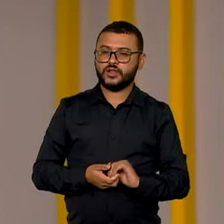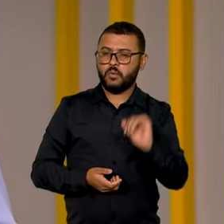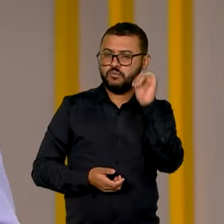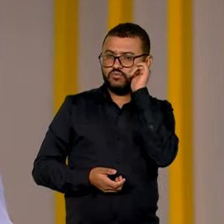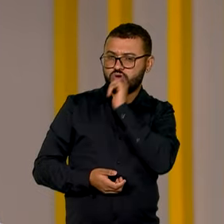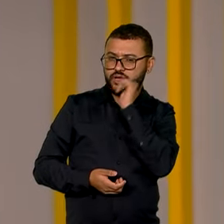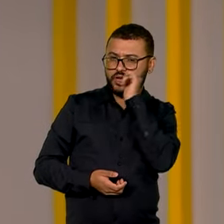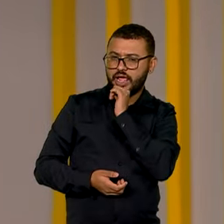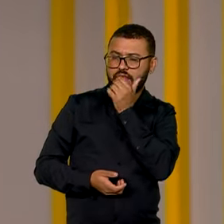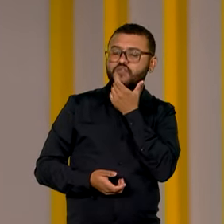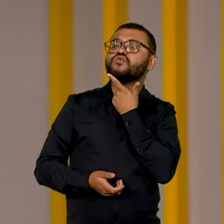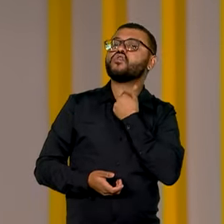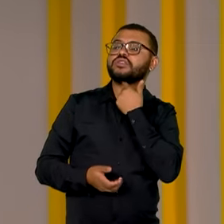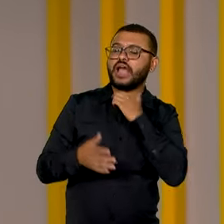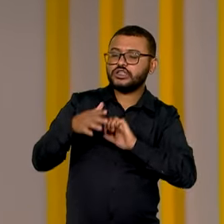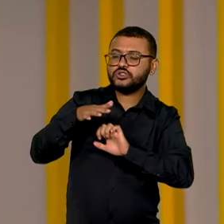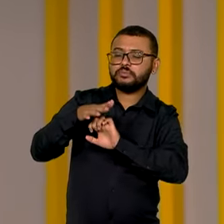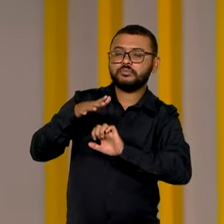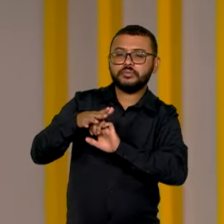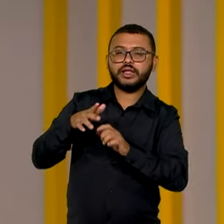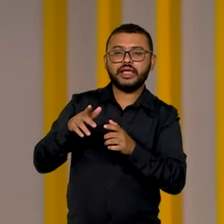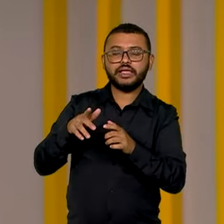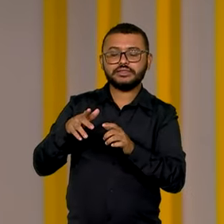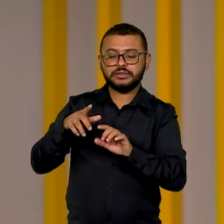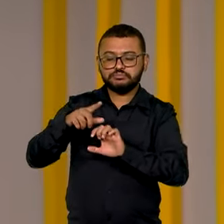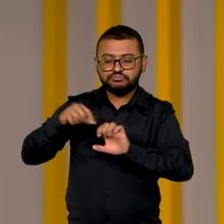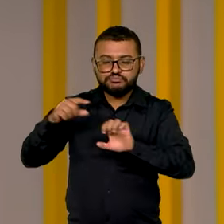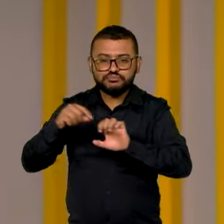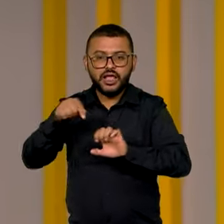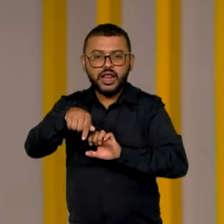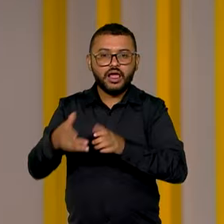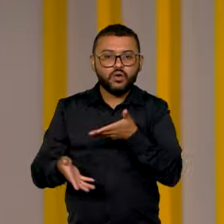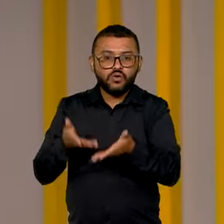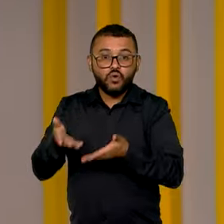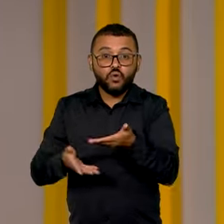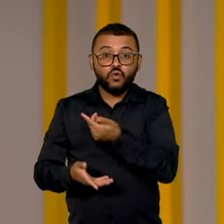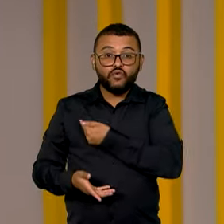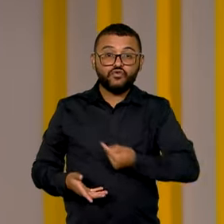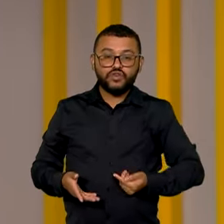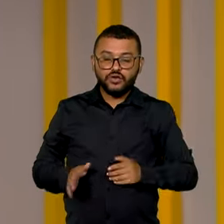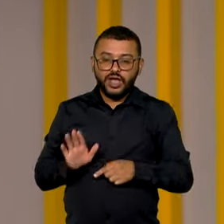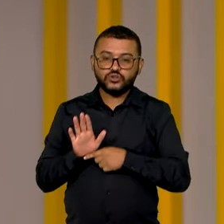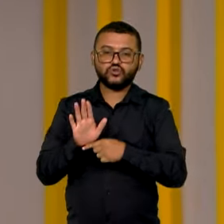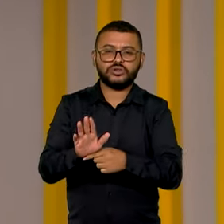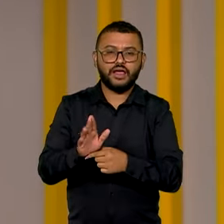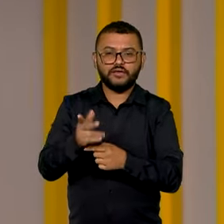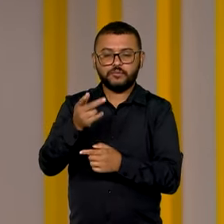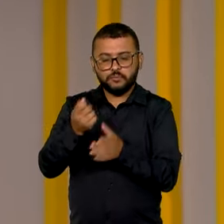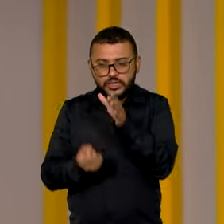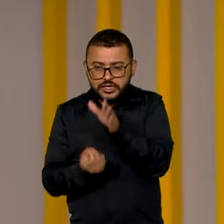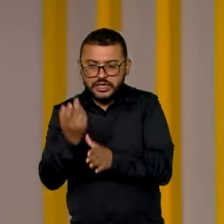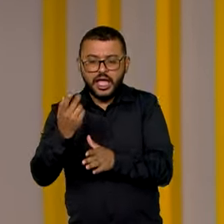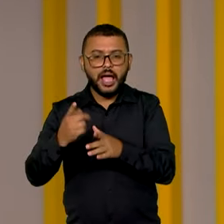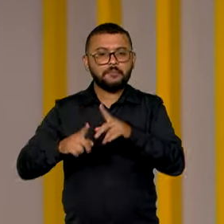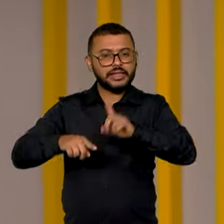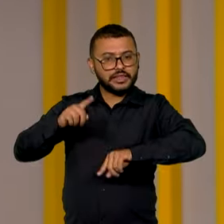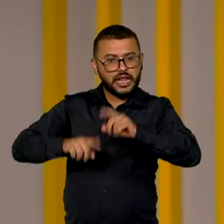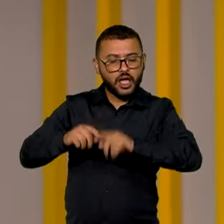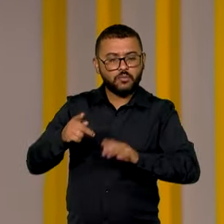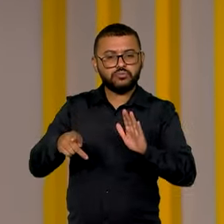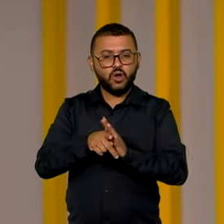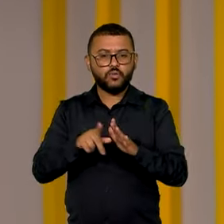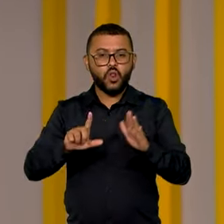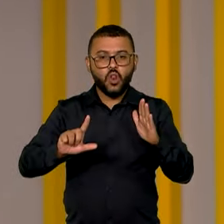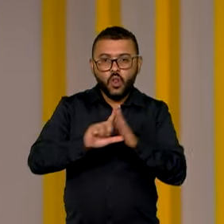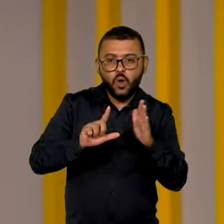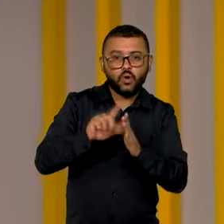Mulheres que querem empreender terão apoio do governo federal para comercializarem produtos, montarem lojas e alavancarem o